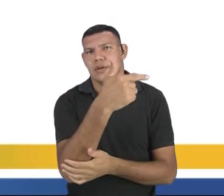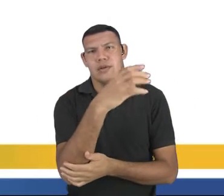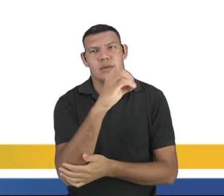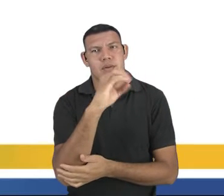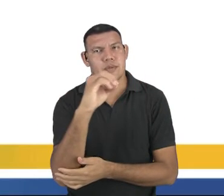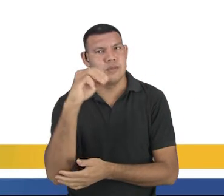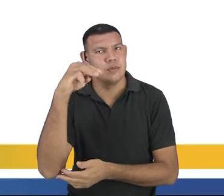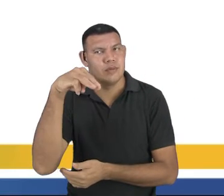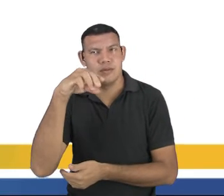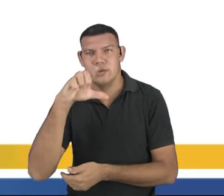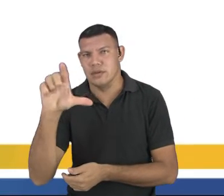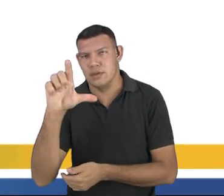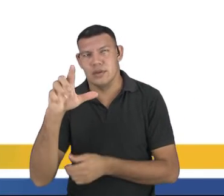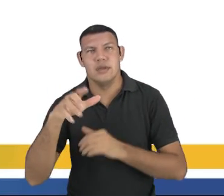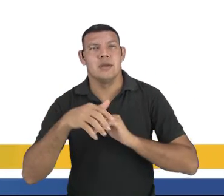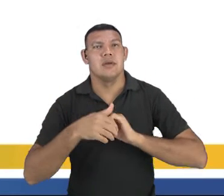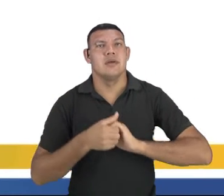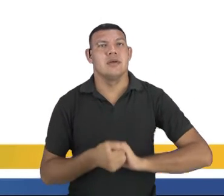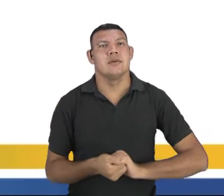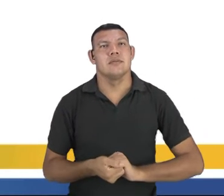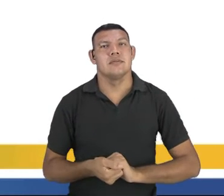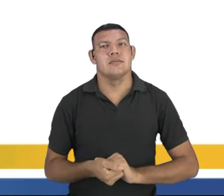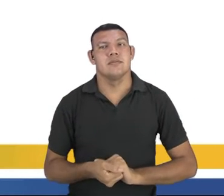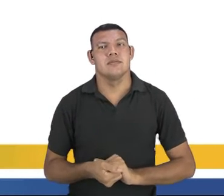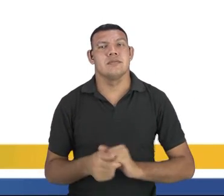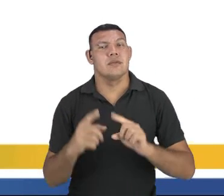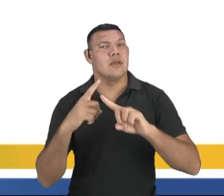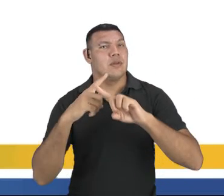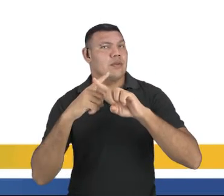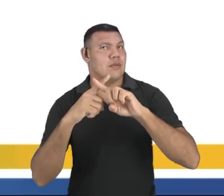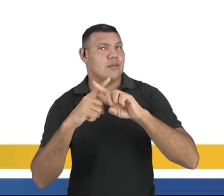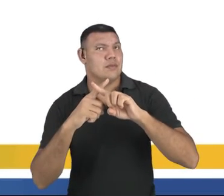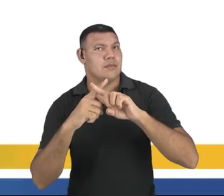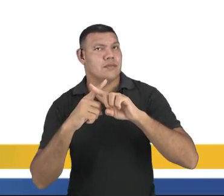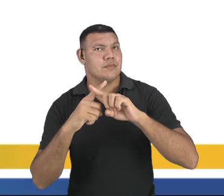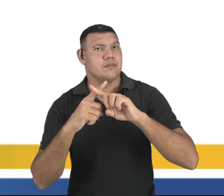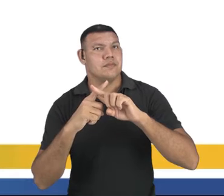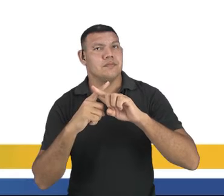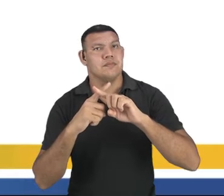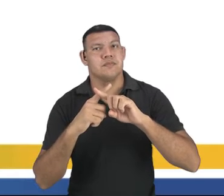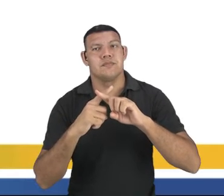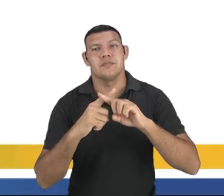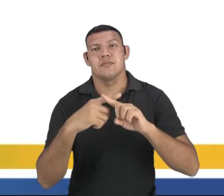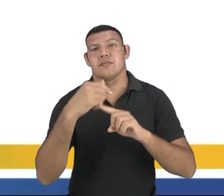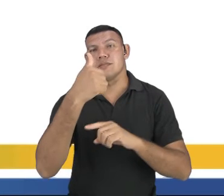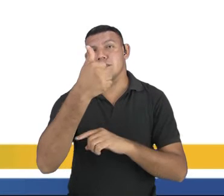está dentro do recipiente. Então, que nesse caso aqui são 200 ml, tá aqui, ó.